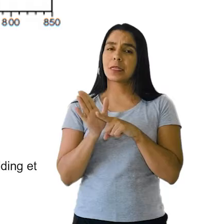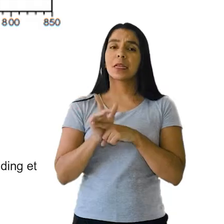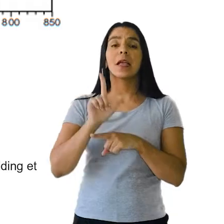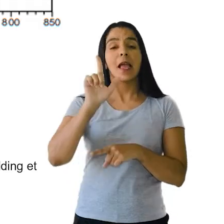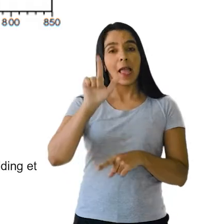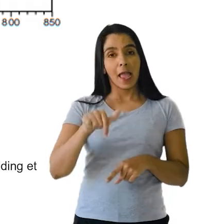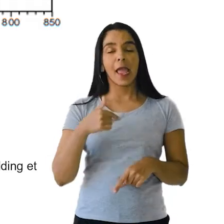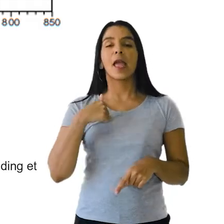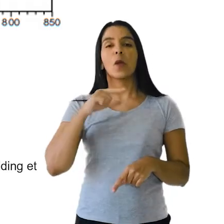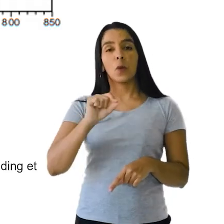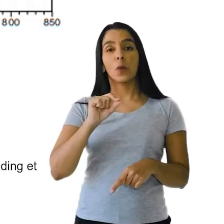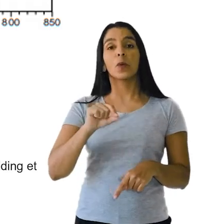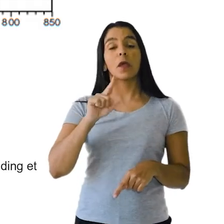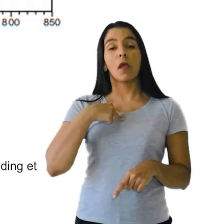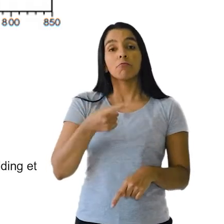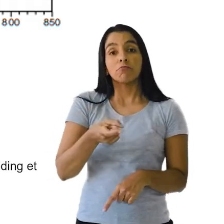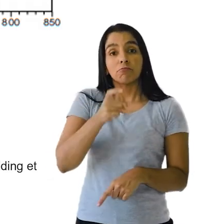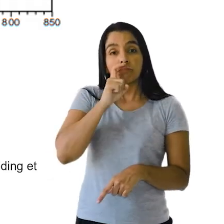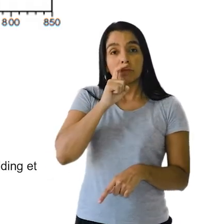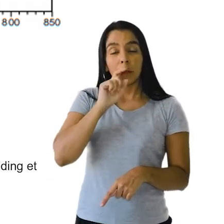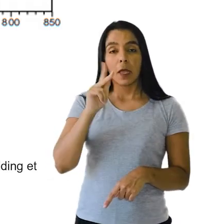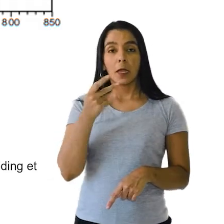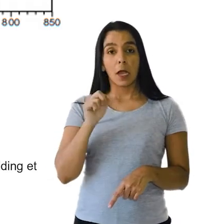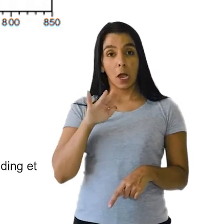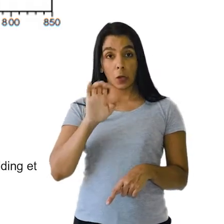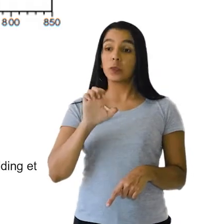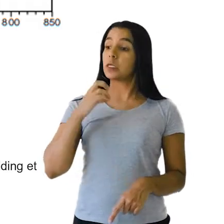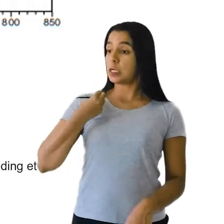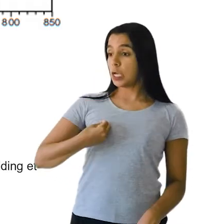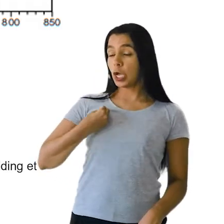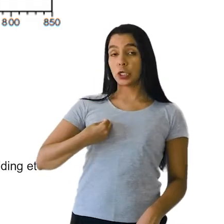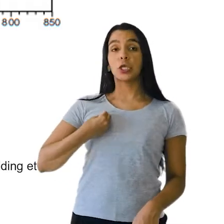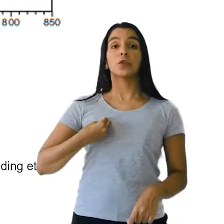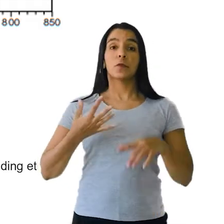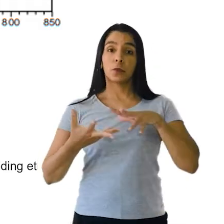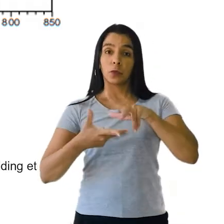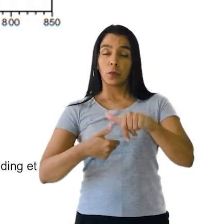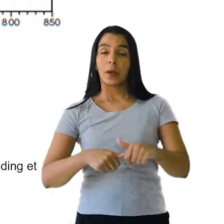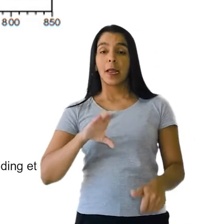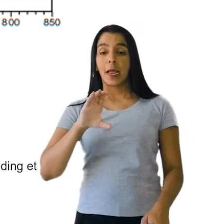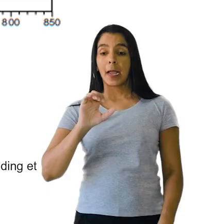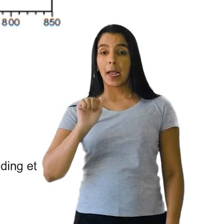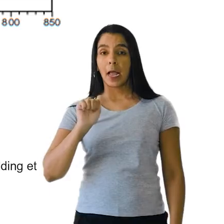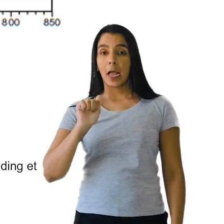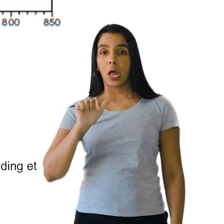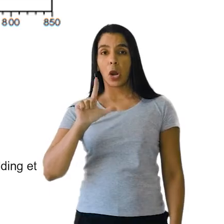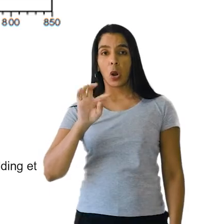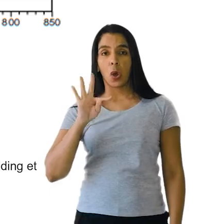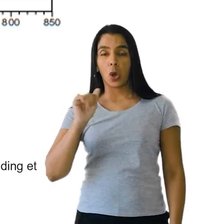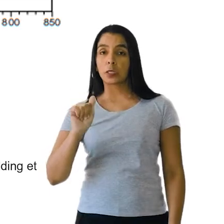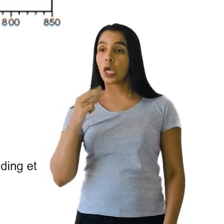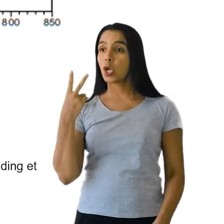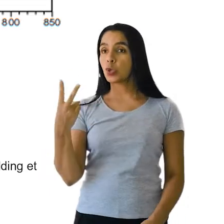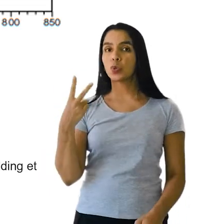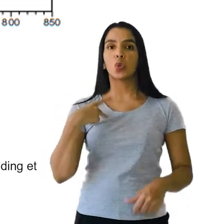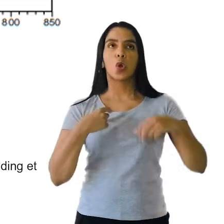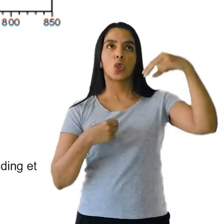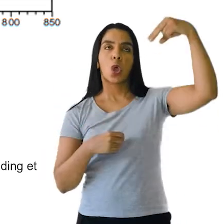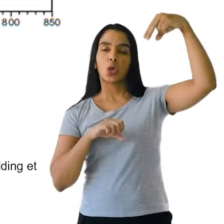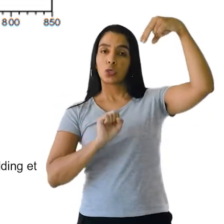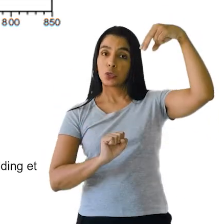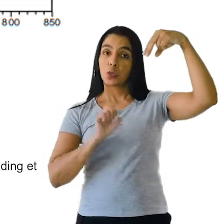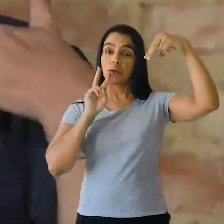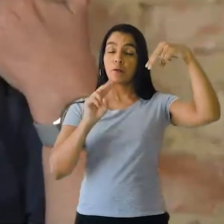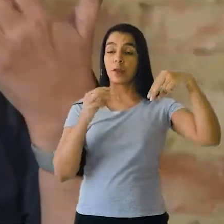energia é claramente ice house, e que a gente vive num planeta com calotas polares em ambos